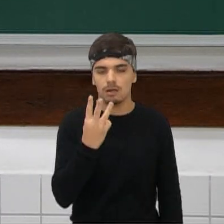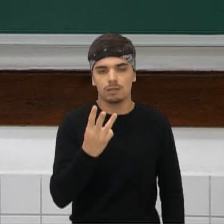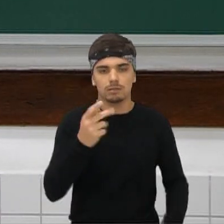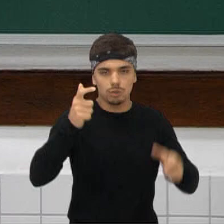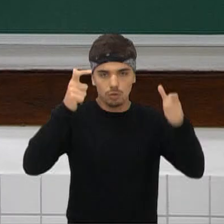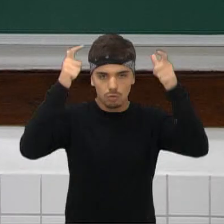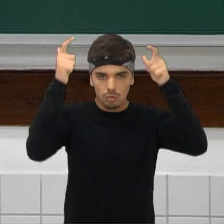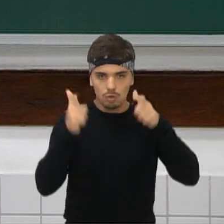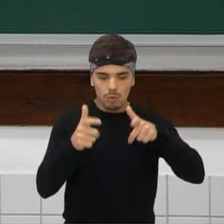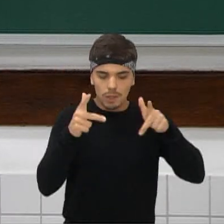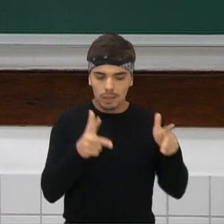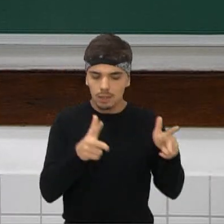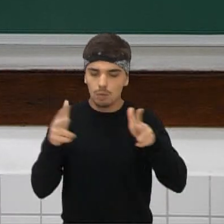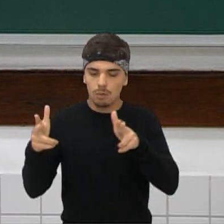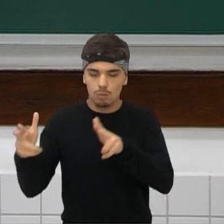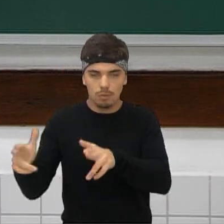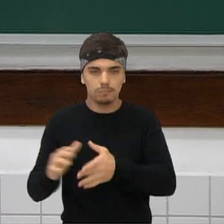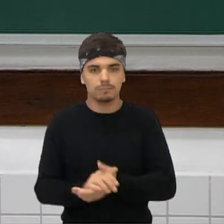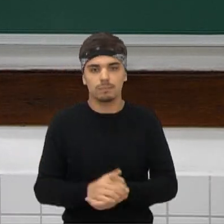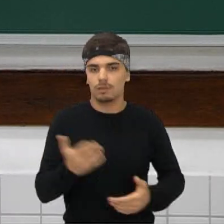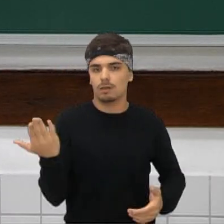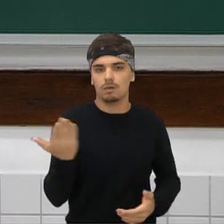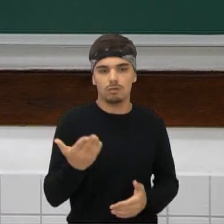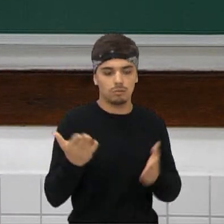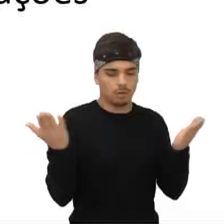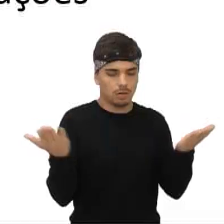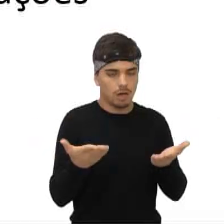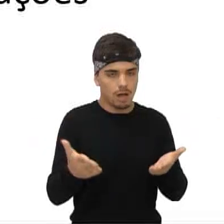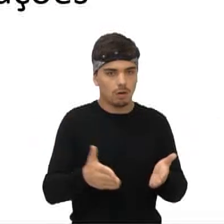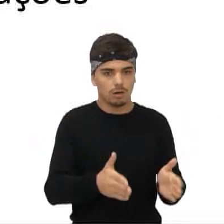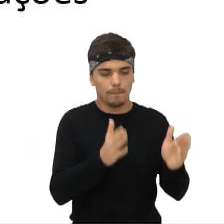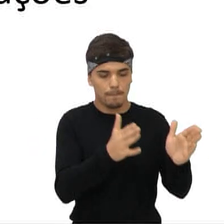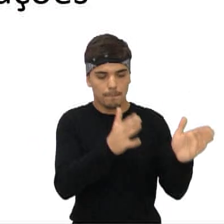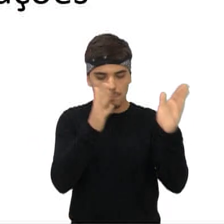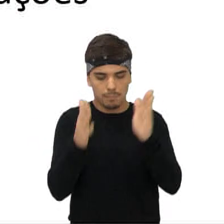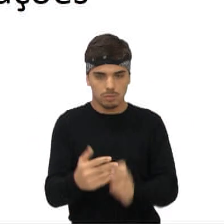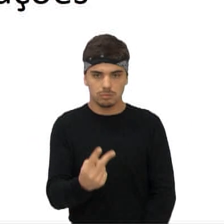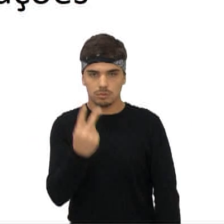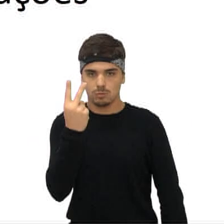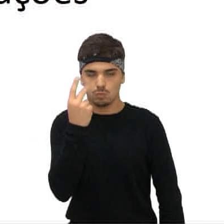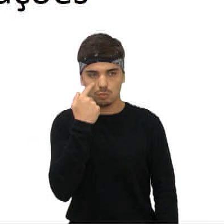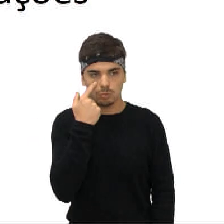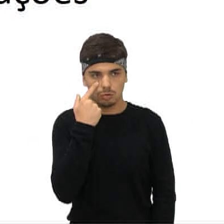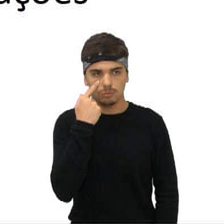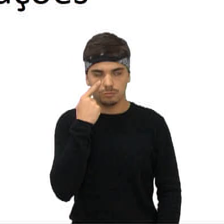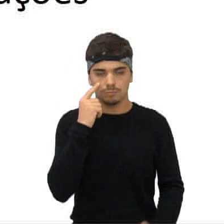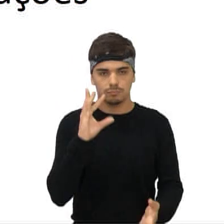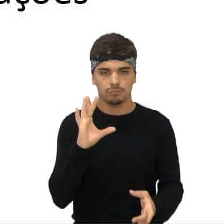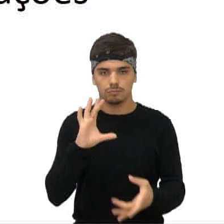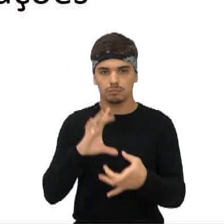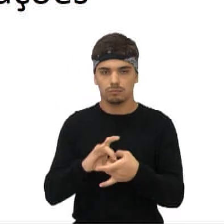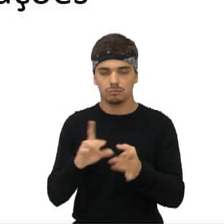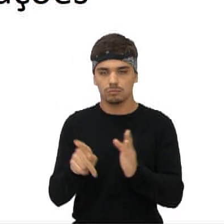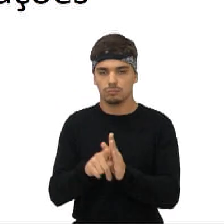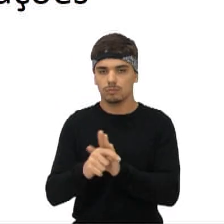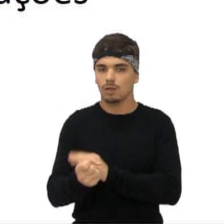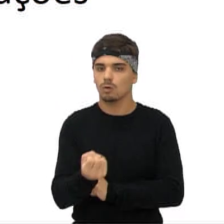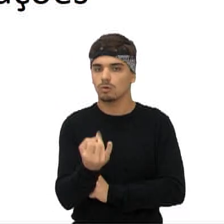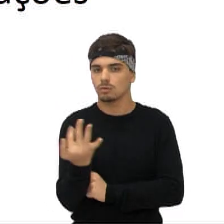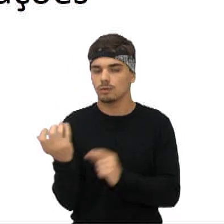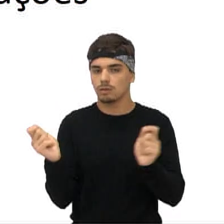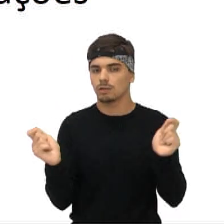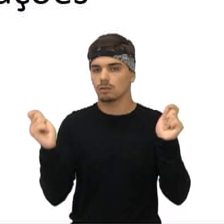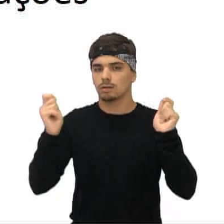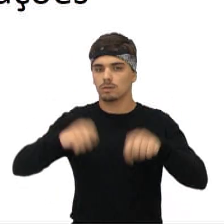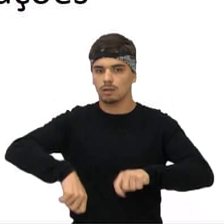Então, vamos para o segundo passo. Determinar o número de possibilidades de ocorrer